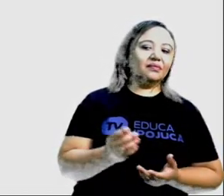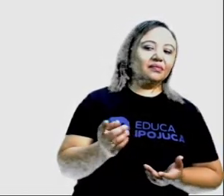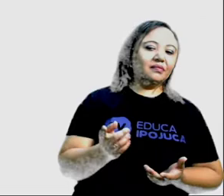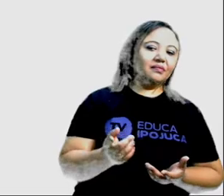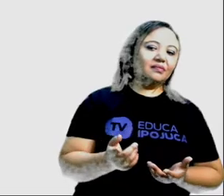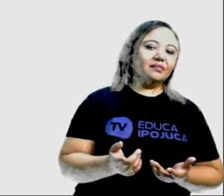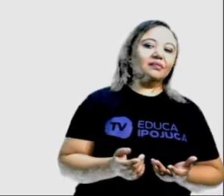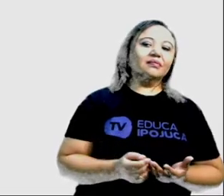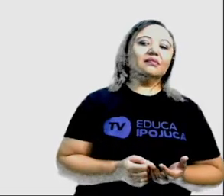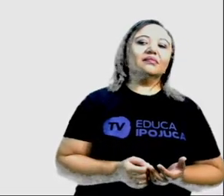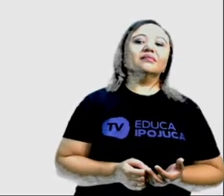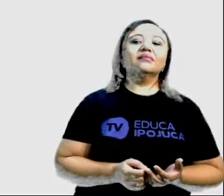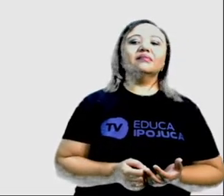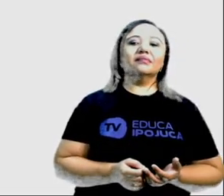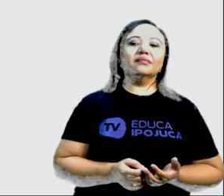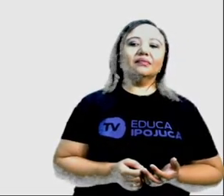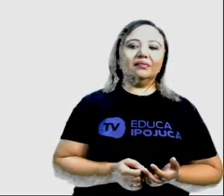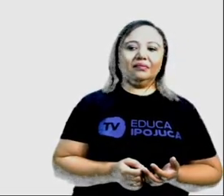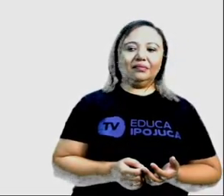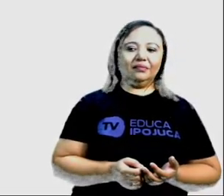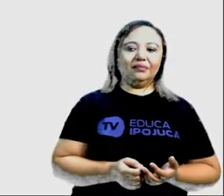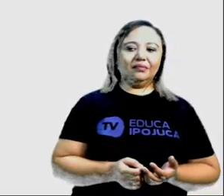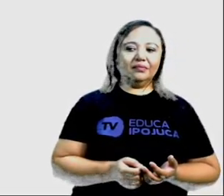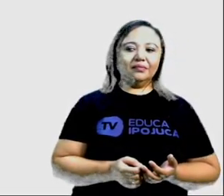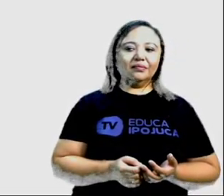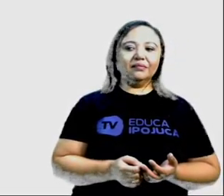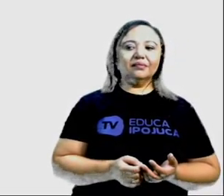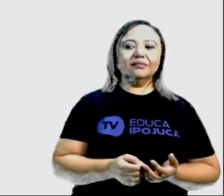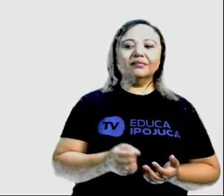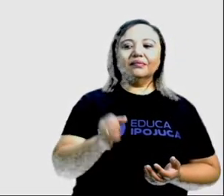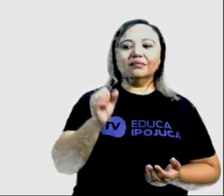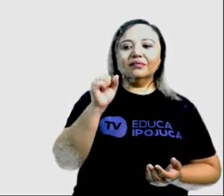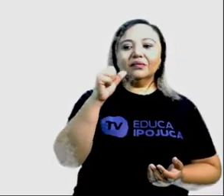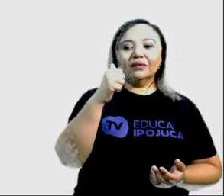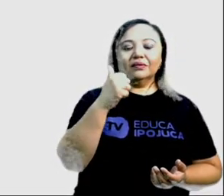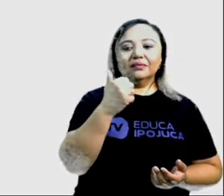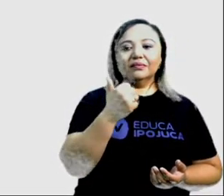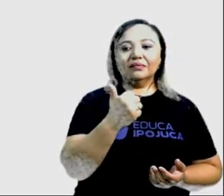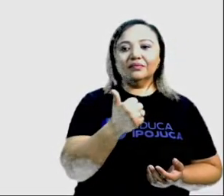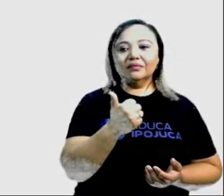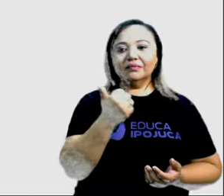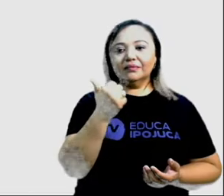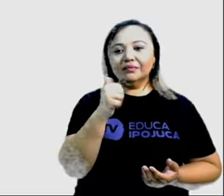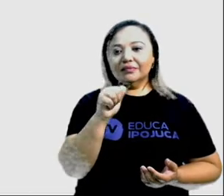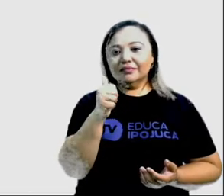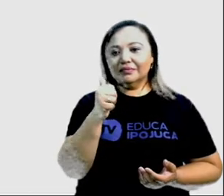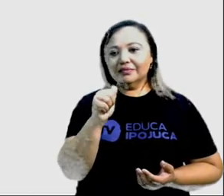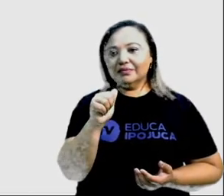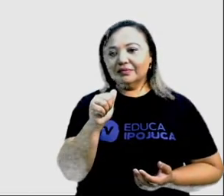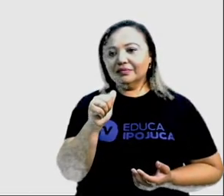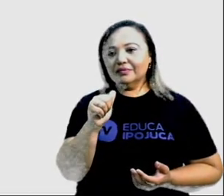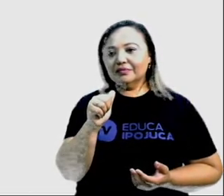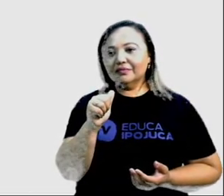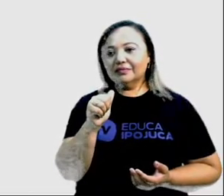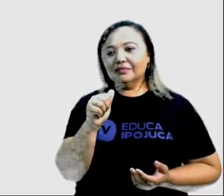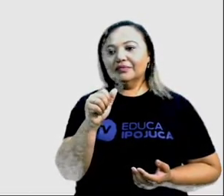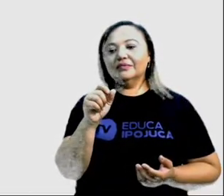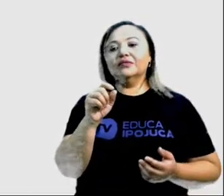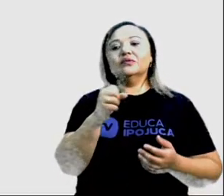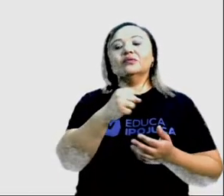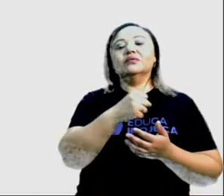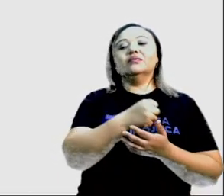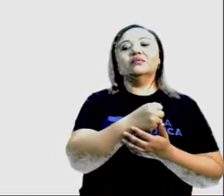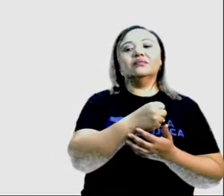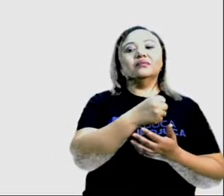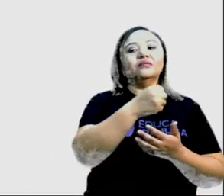oito, nove, 10, 11. Ainda tem outro. Qual é? A pergunta é: